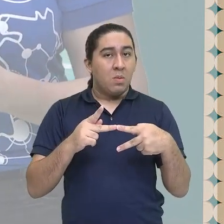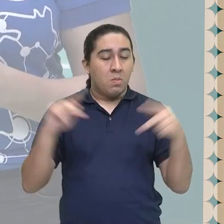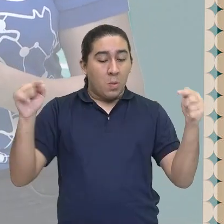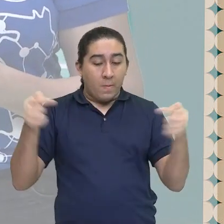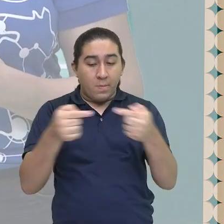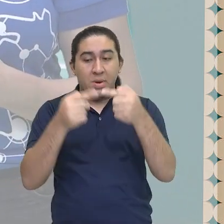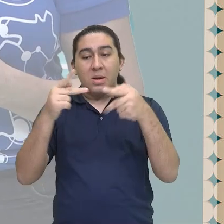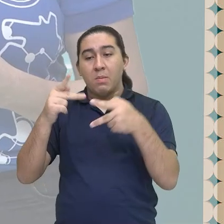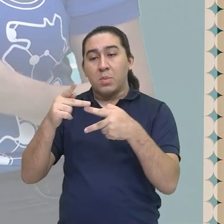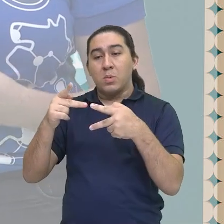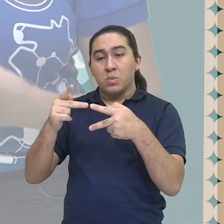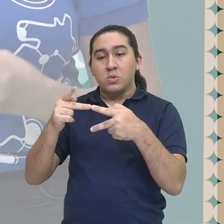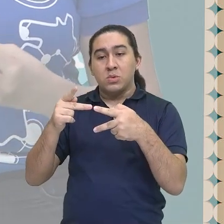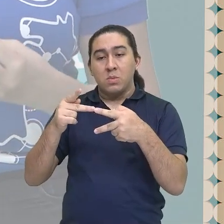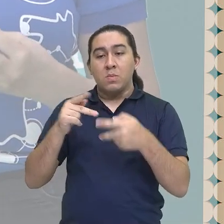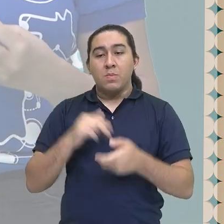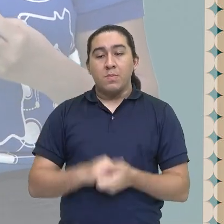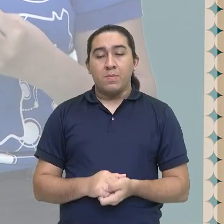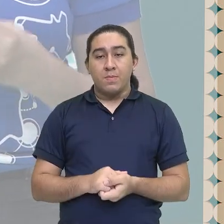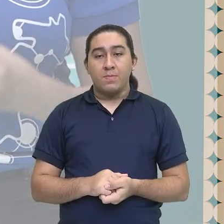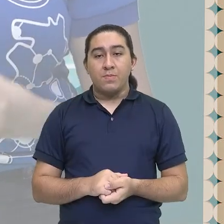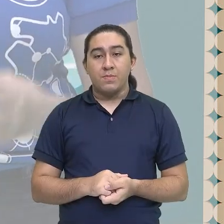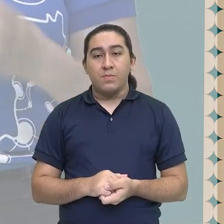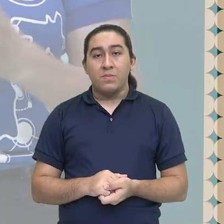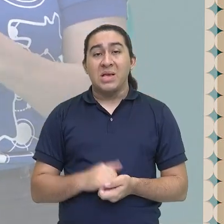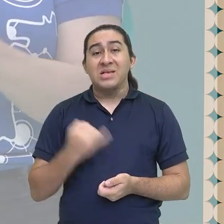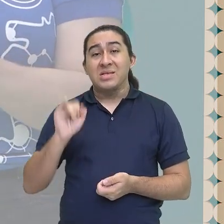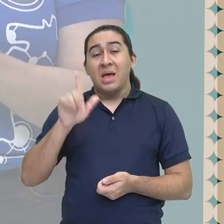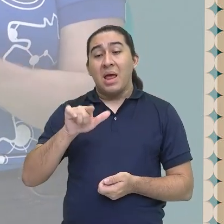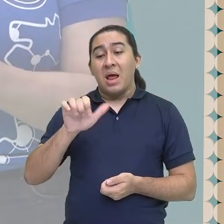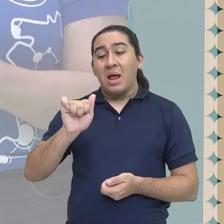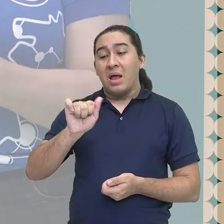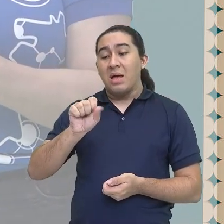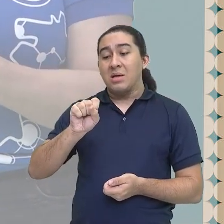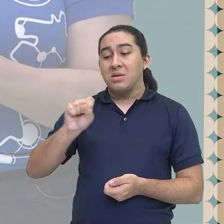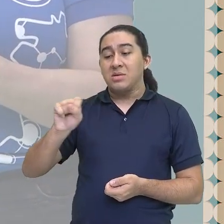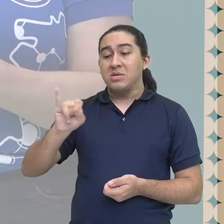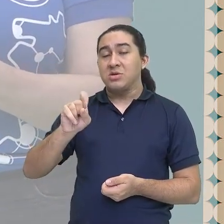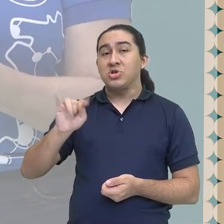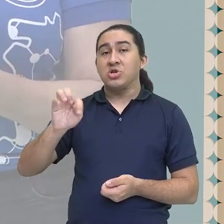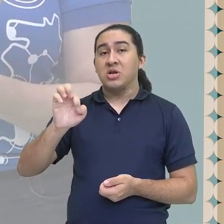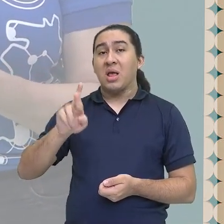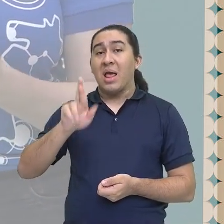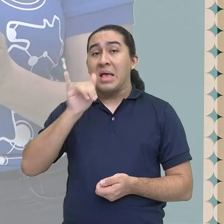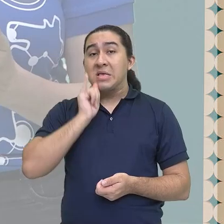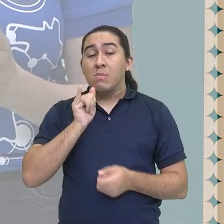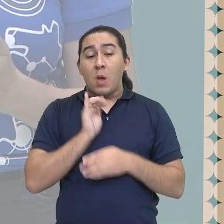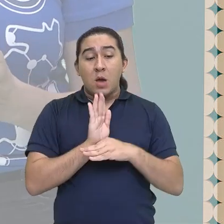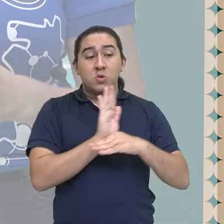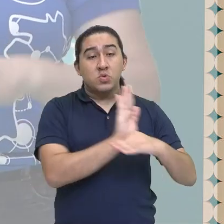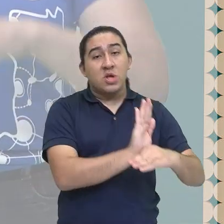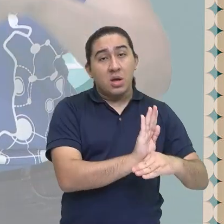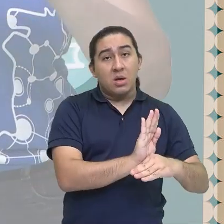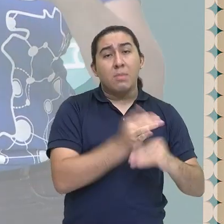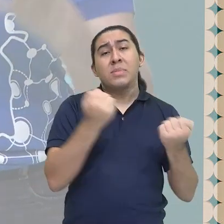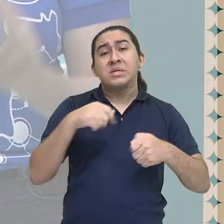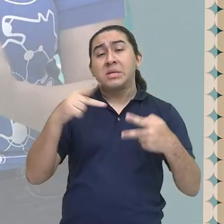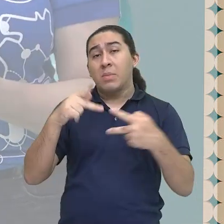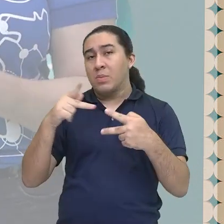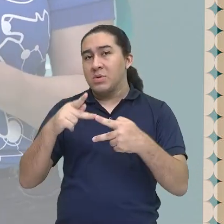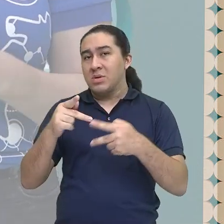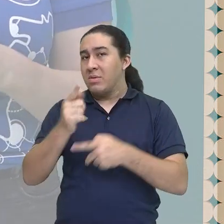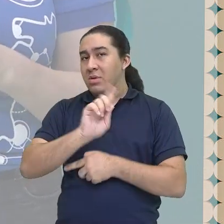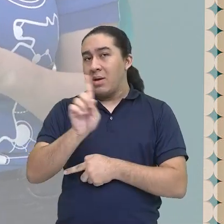de preposição. Quando é assistir, de estar ali para prestar socorro, ele não rege preposição,